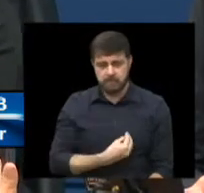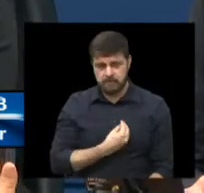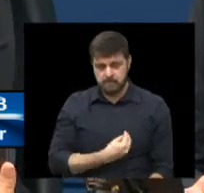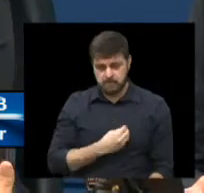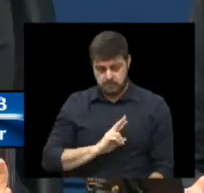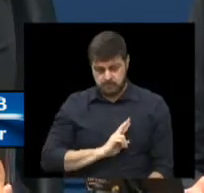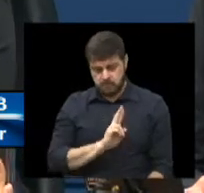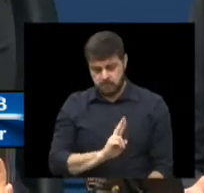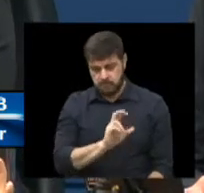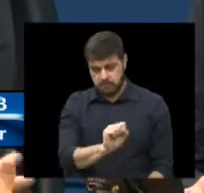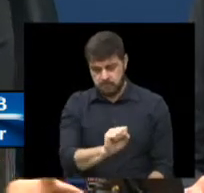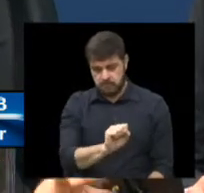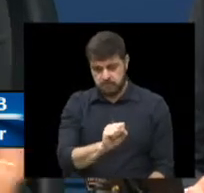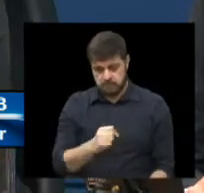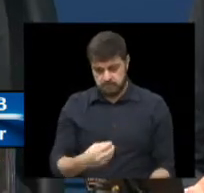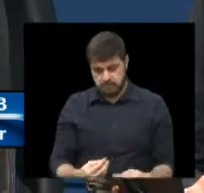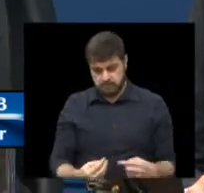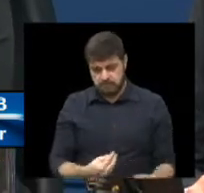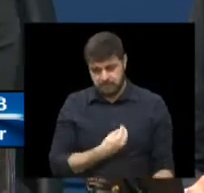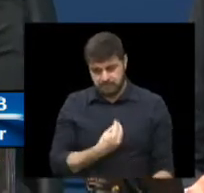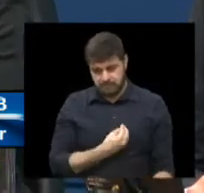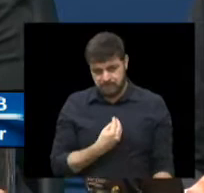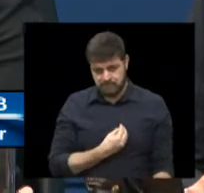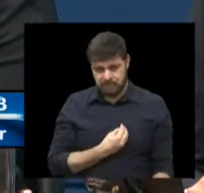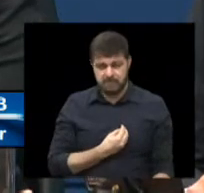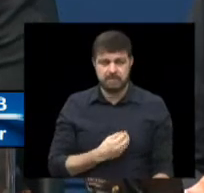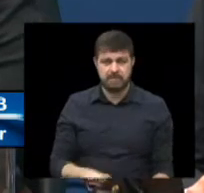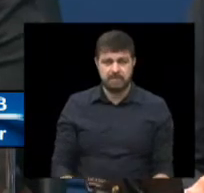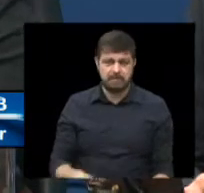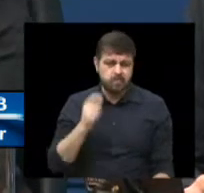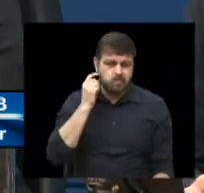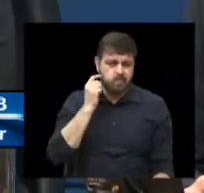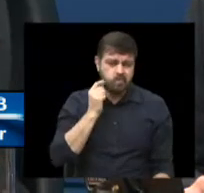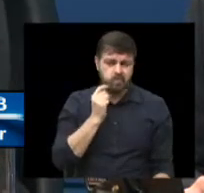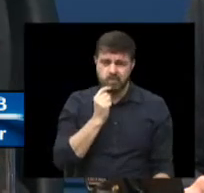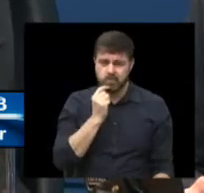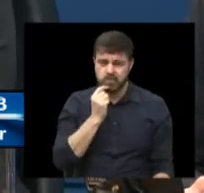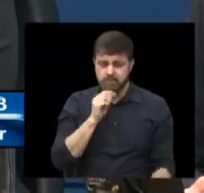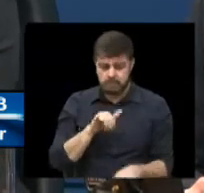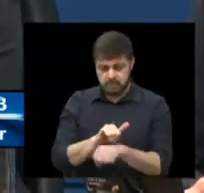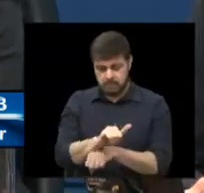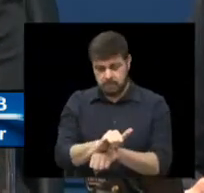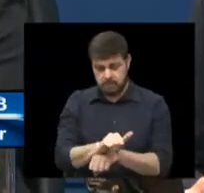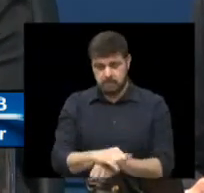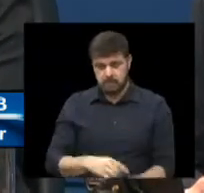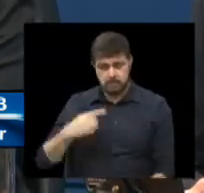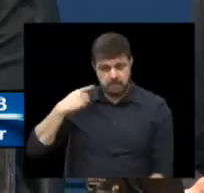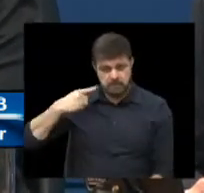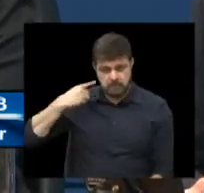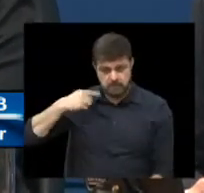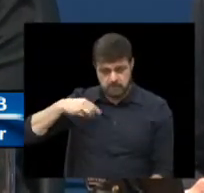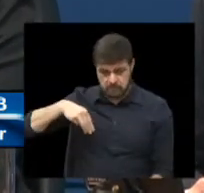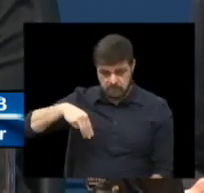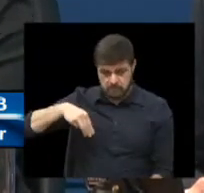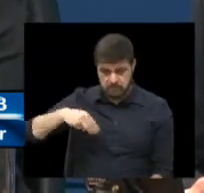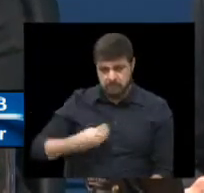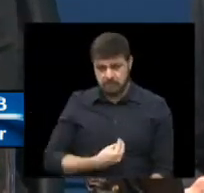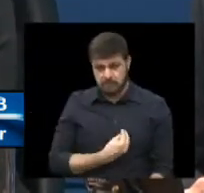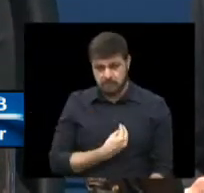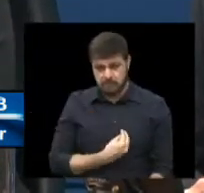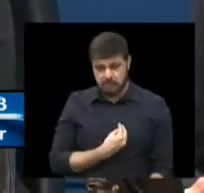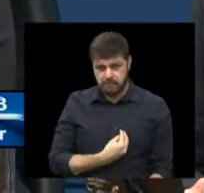Rossini, presente. Marcelo Silva, ausente. Marcos Bernardelli,